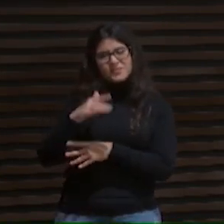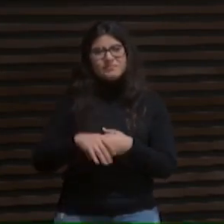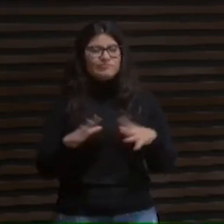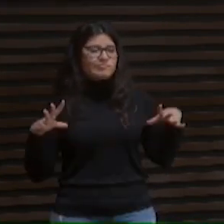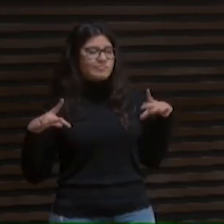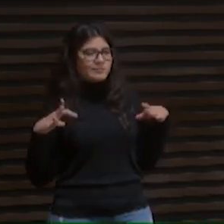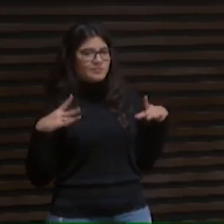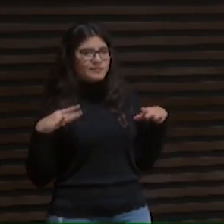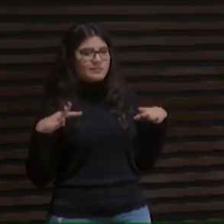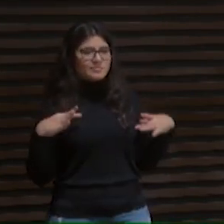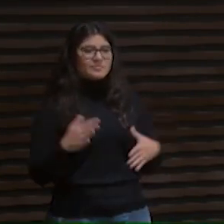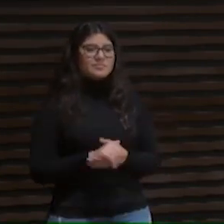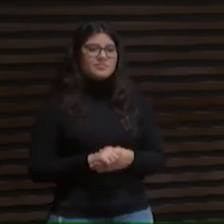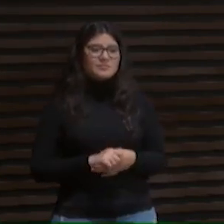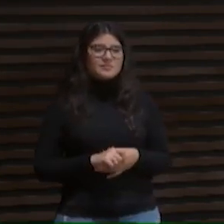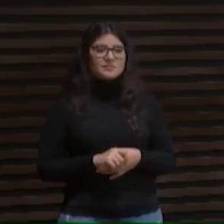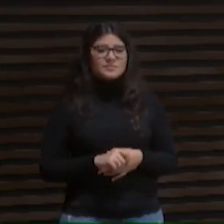refresco, né?